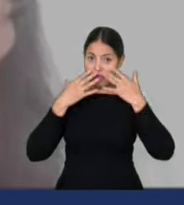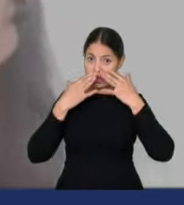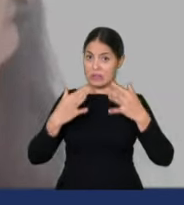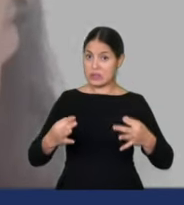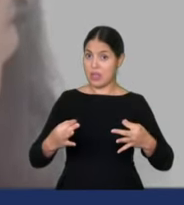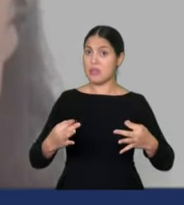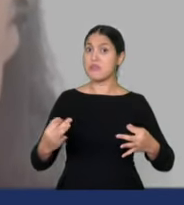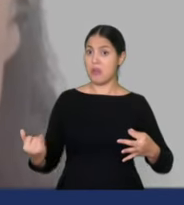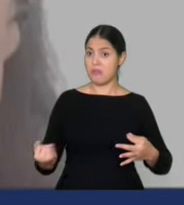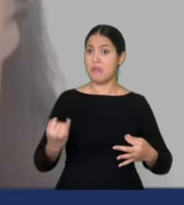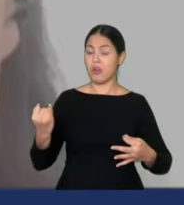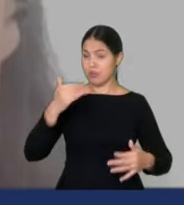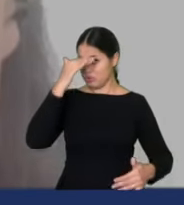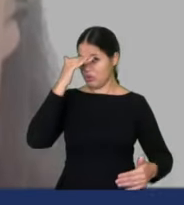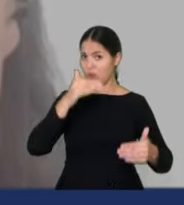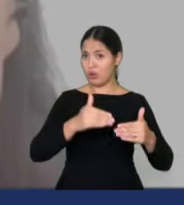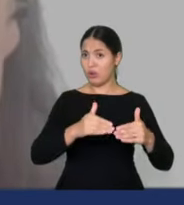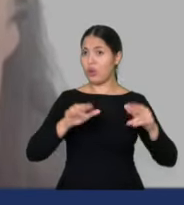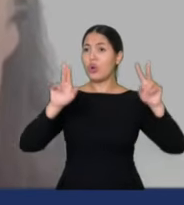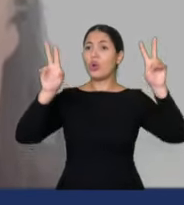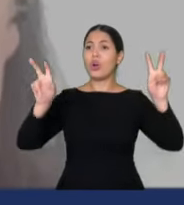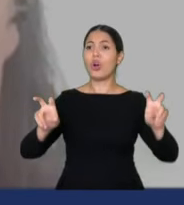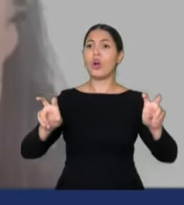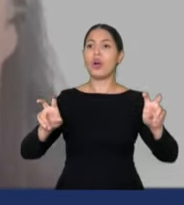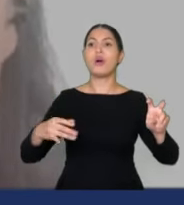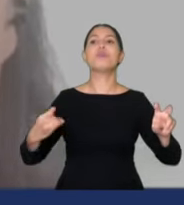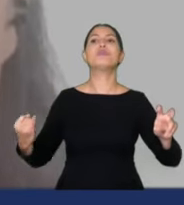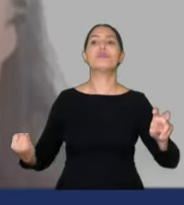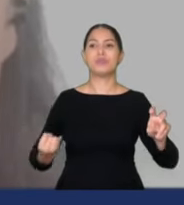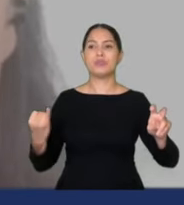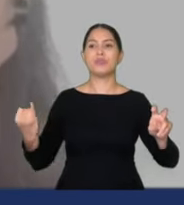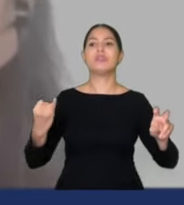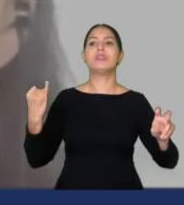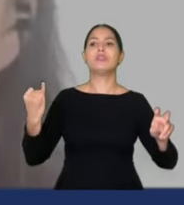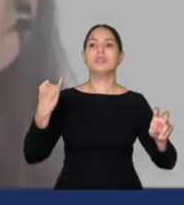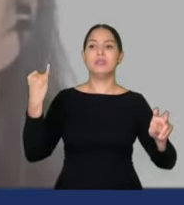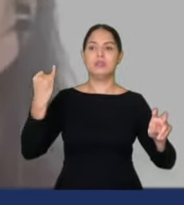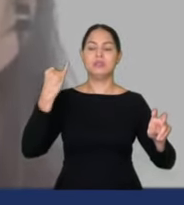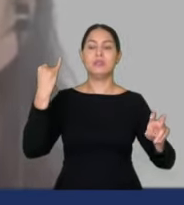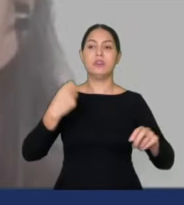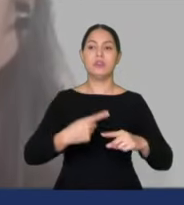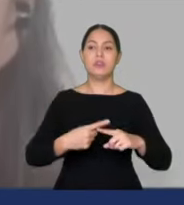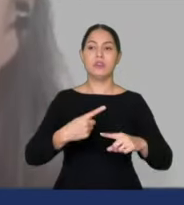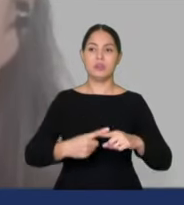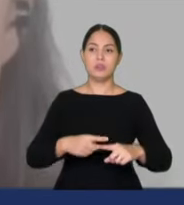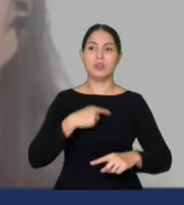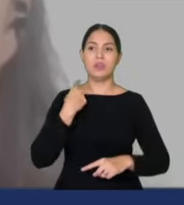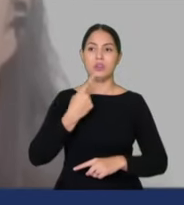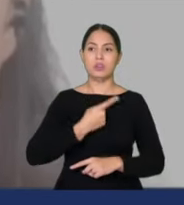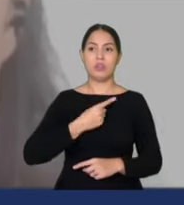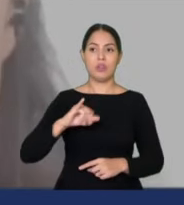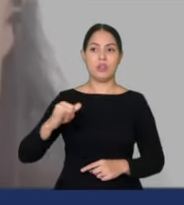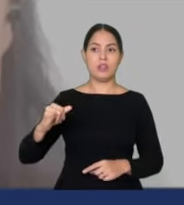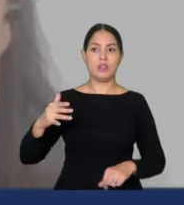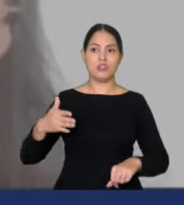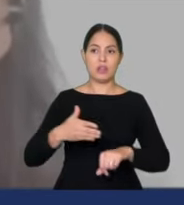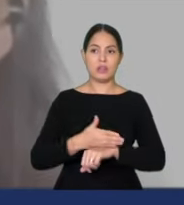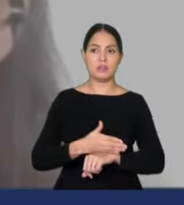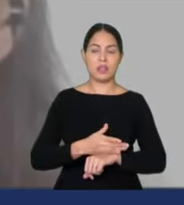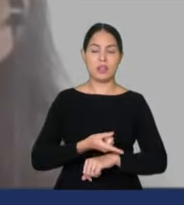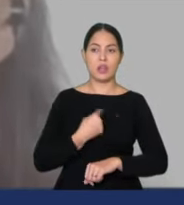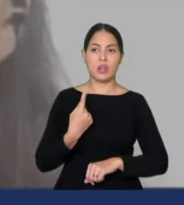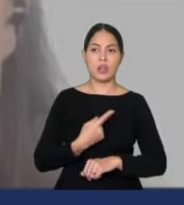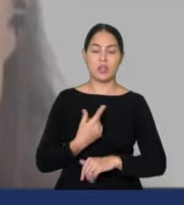concordar com ele, que esse assunto é fundamental, que é o acesso à energia que determina o nosso padrão de desenvolvimento e que há uma crise